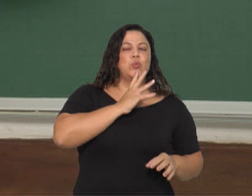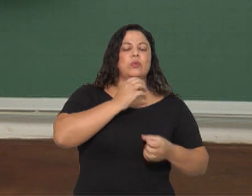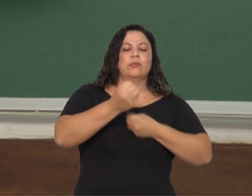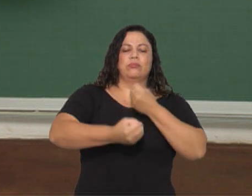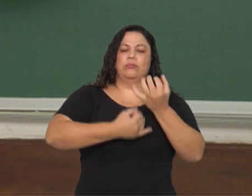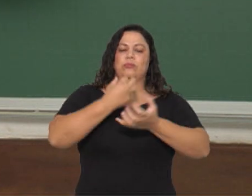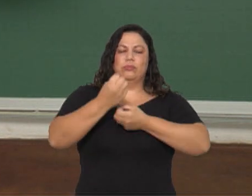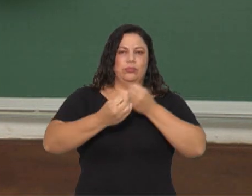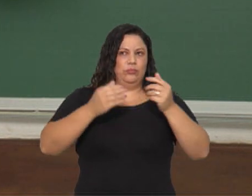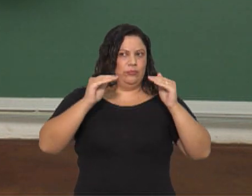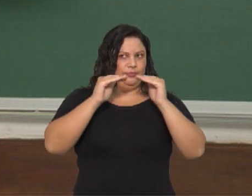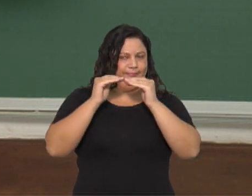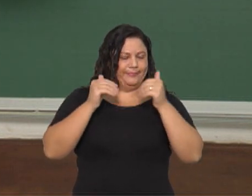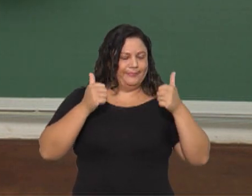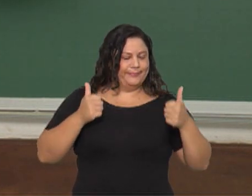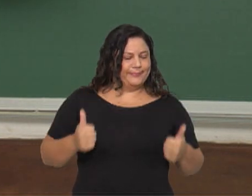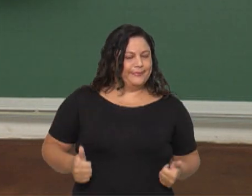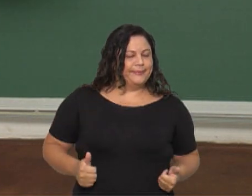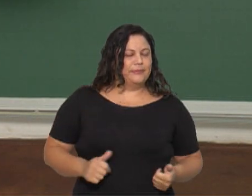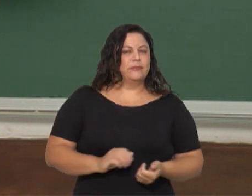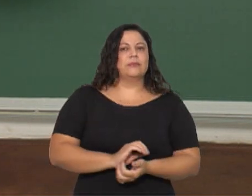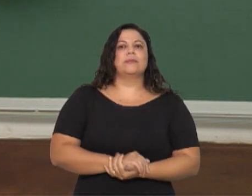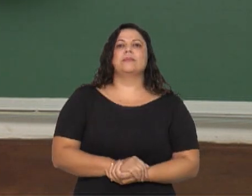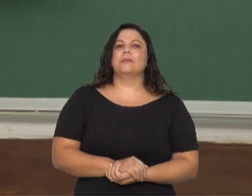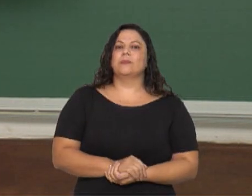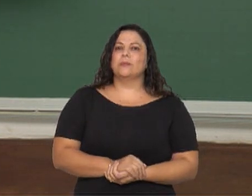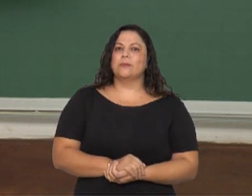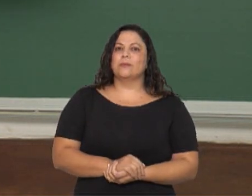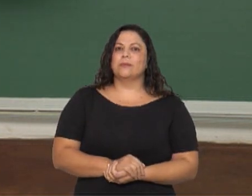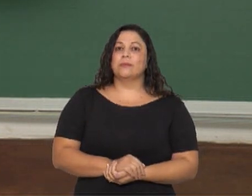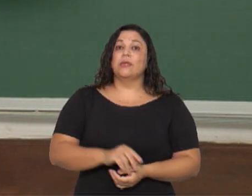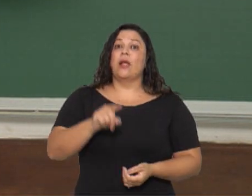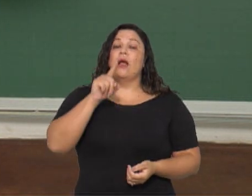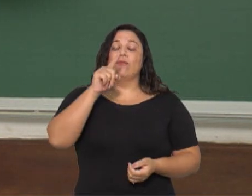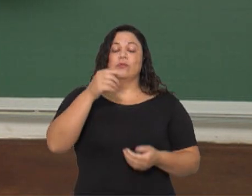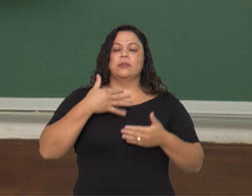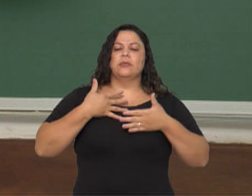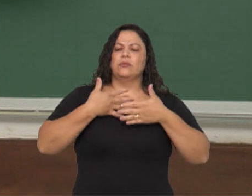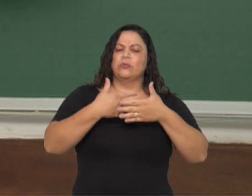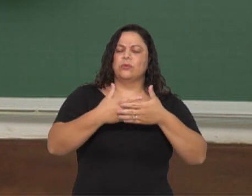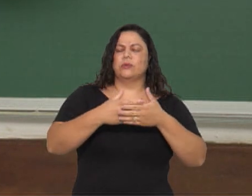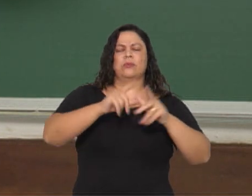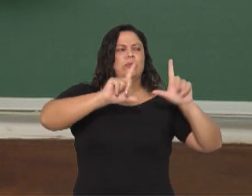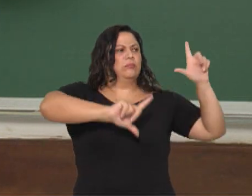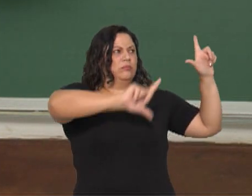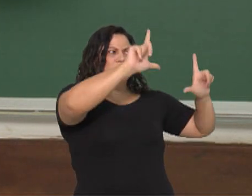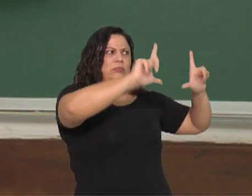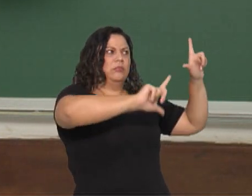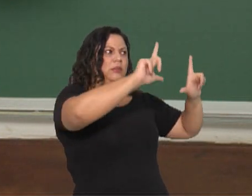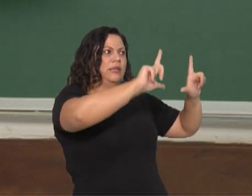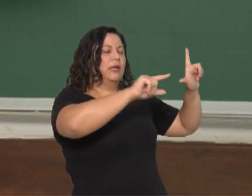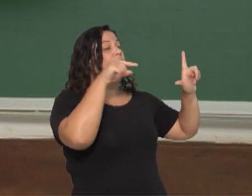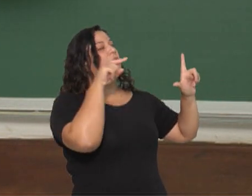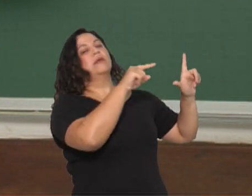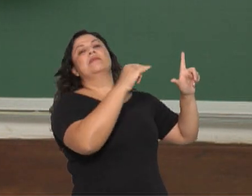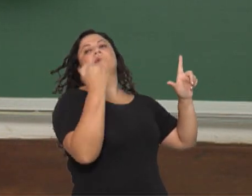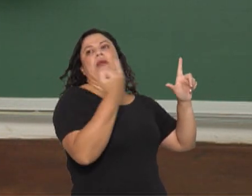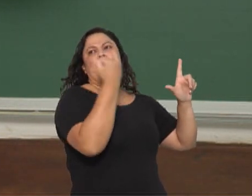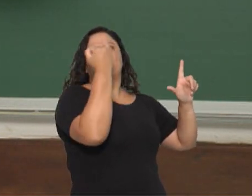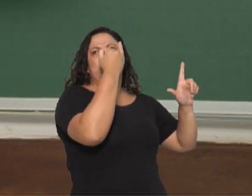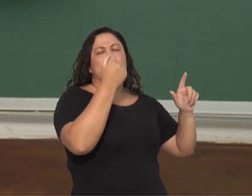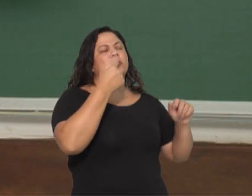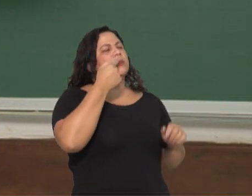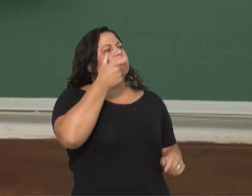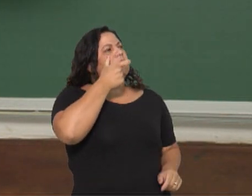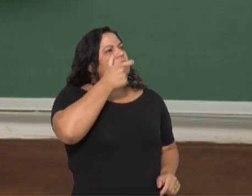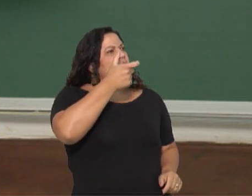poema. De acordo? Então, a ideia é, você que nos acompanha pela TV, que é importante ver, rever as